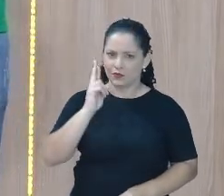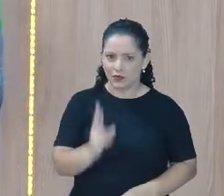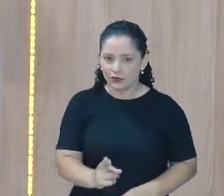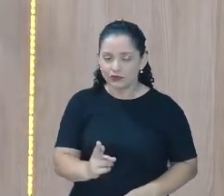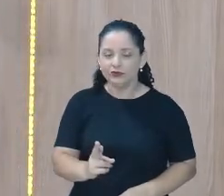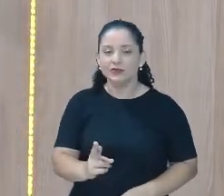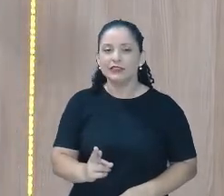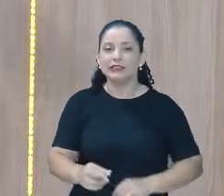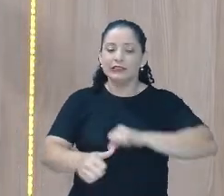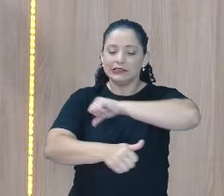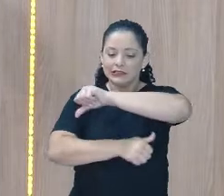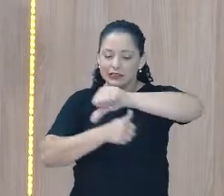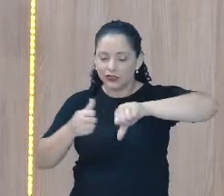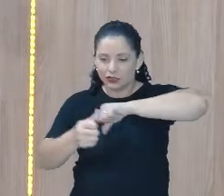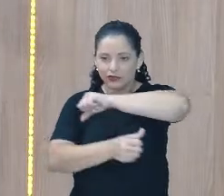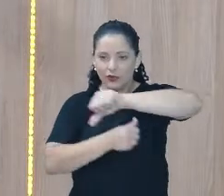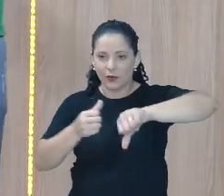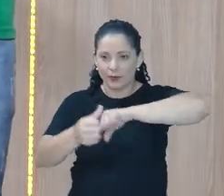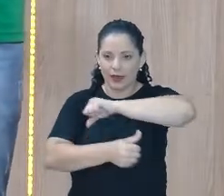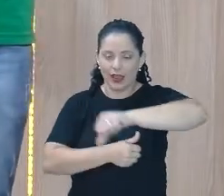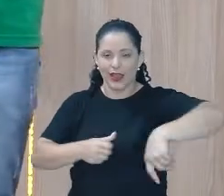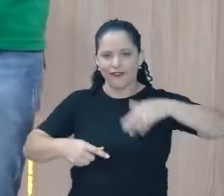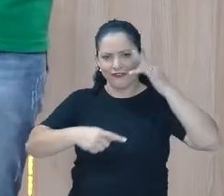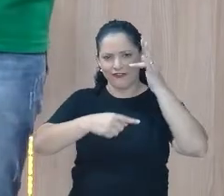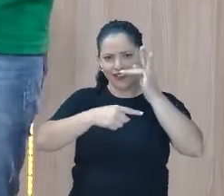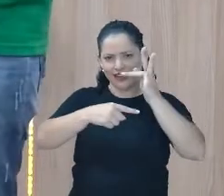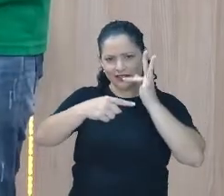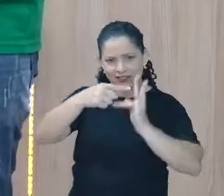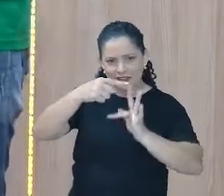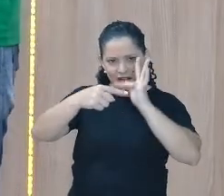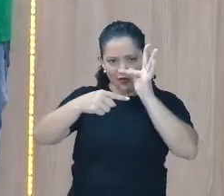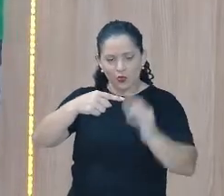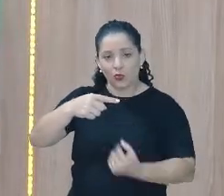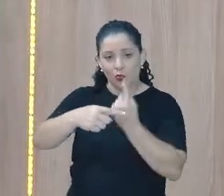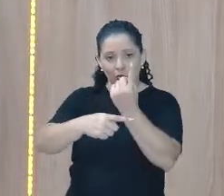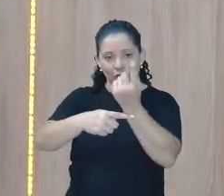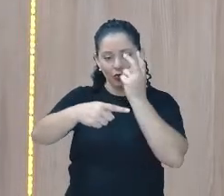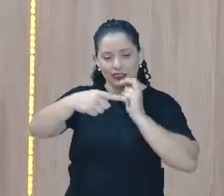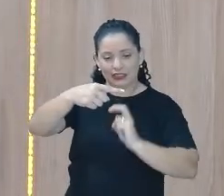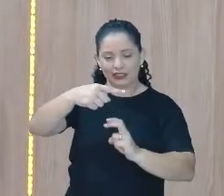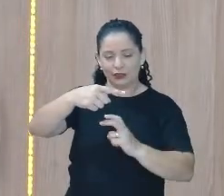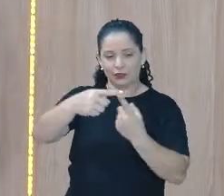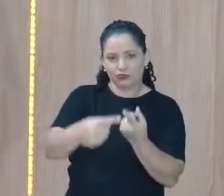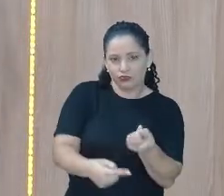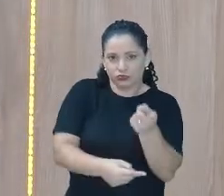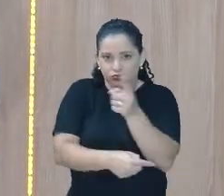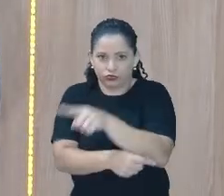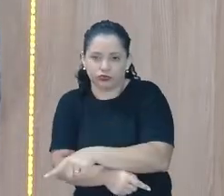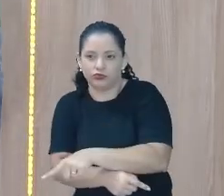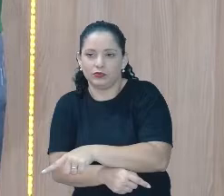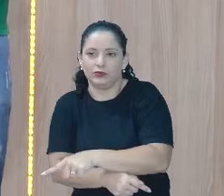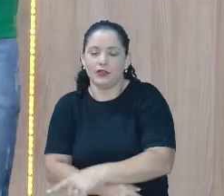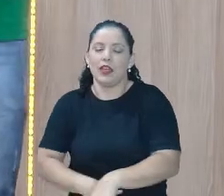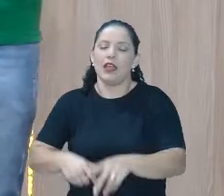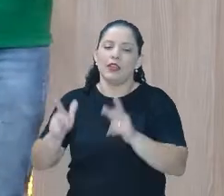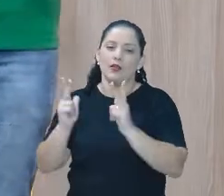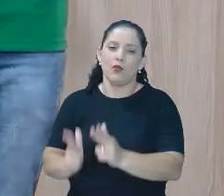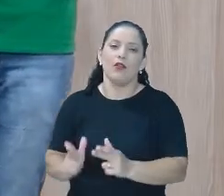5, transformei a fração 1/5 em um número decimal que é